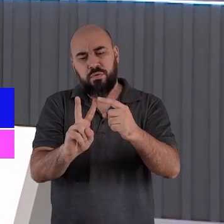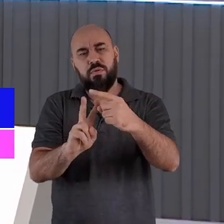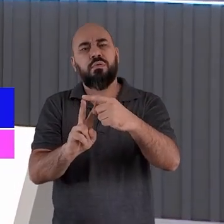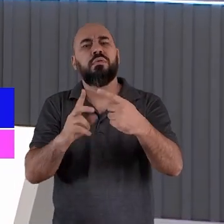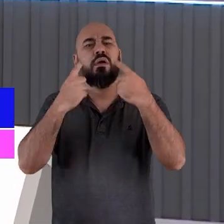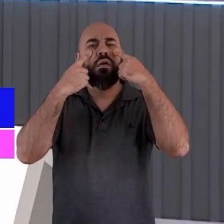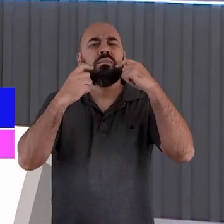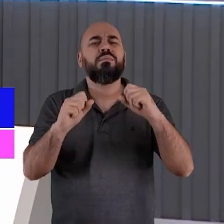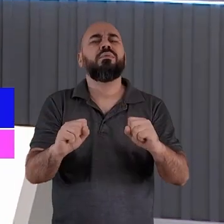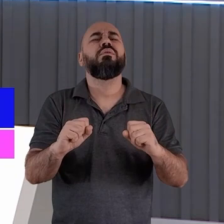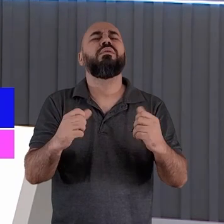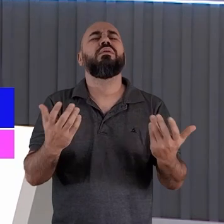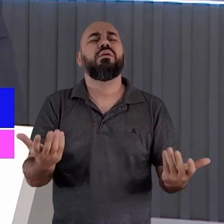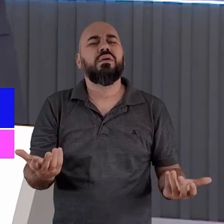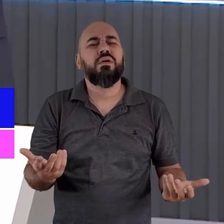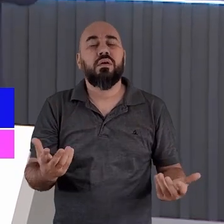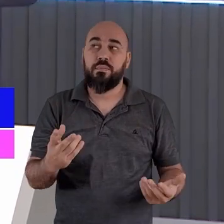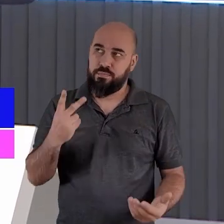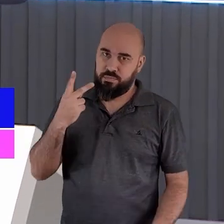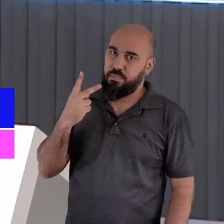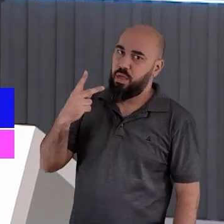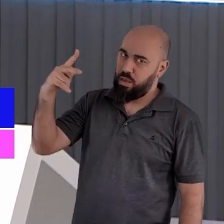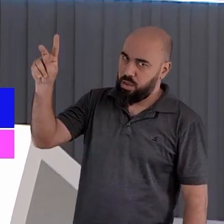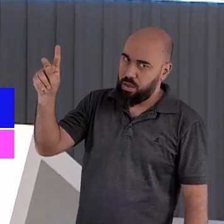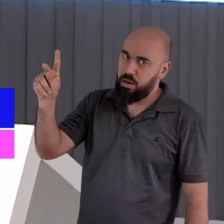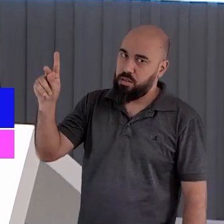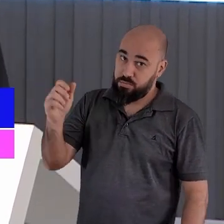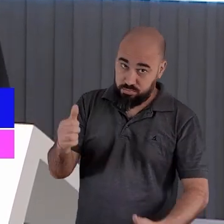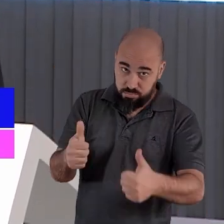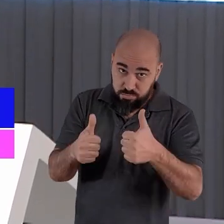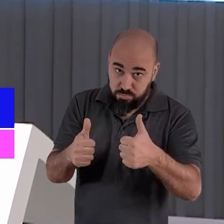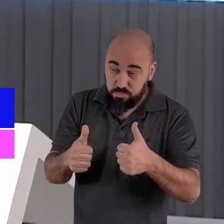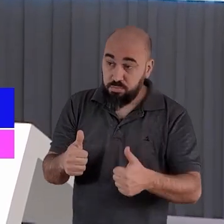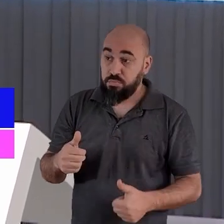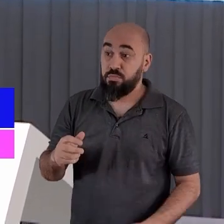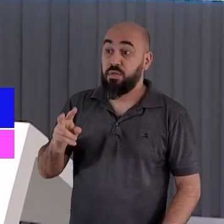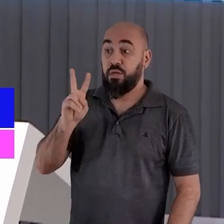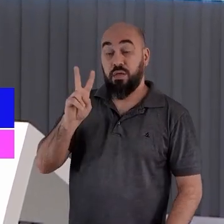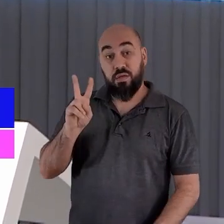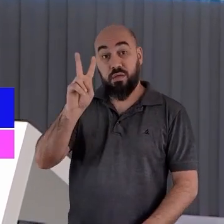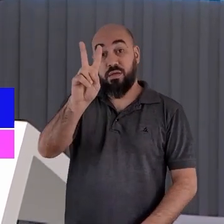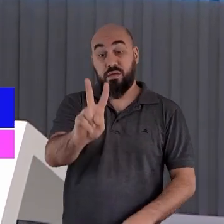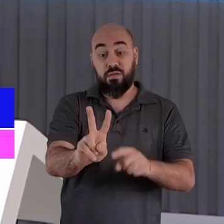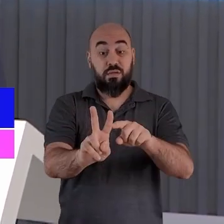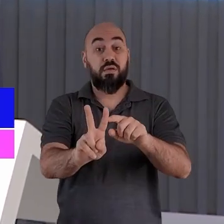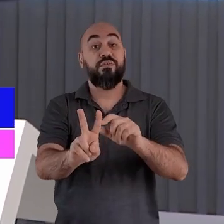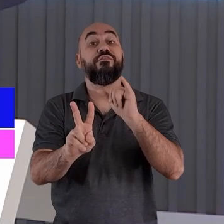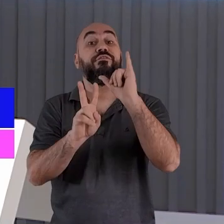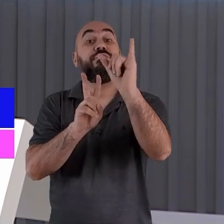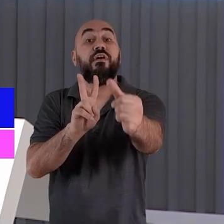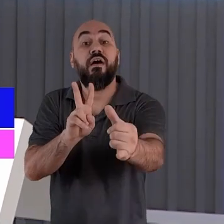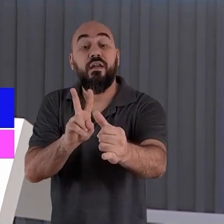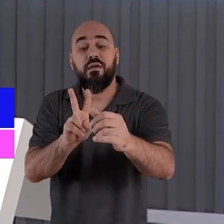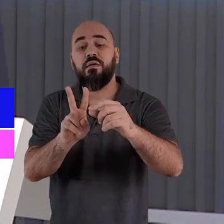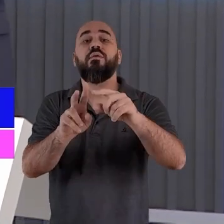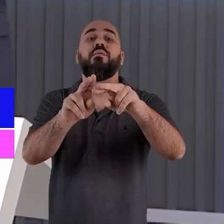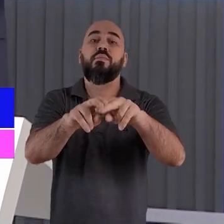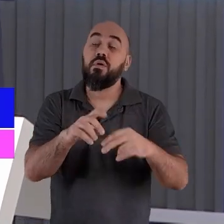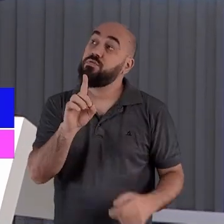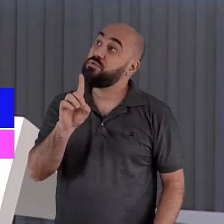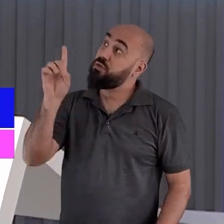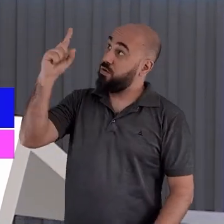testemunhando pertence a Deus, representam a Deus, falam em nome de Deus.